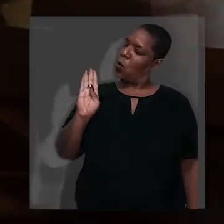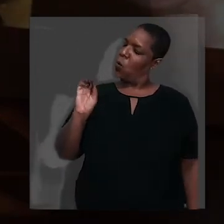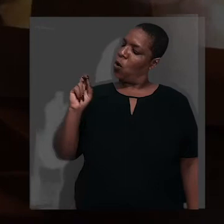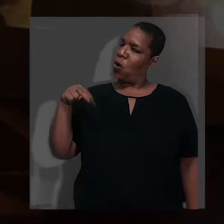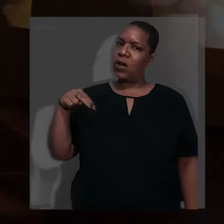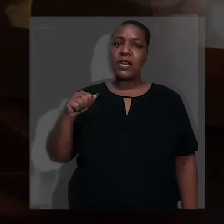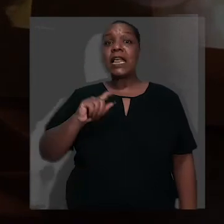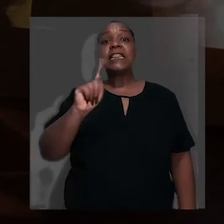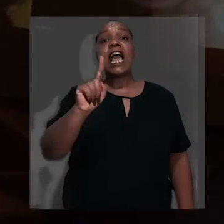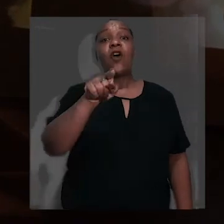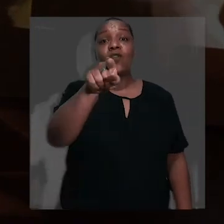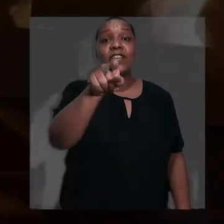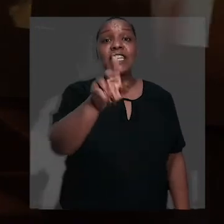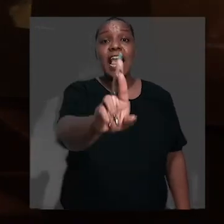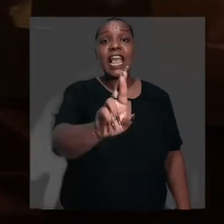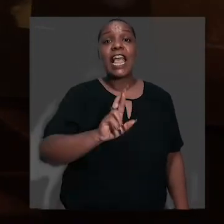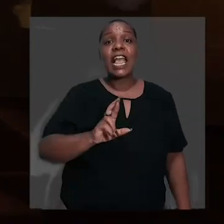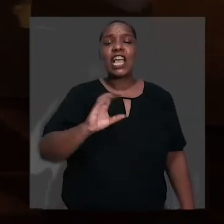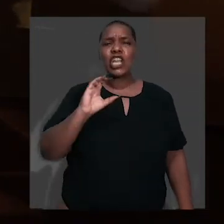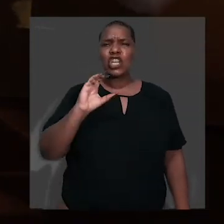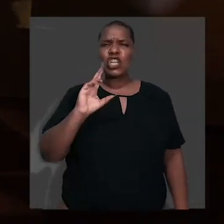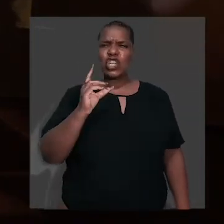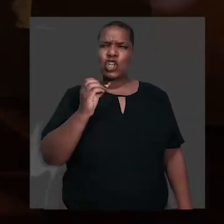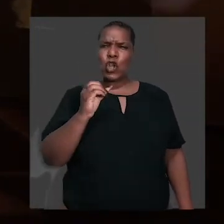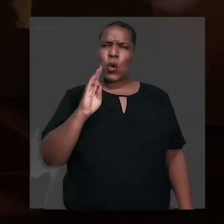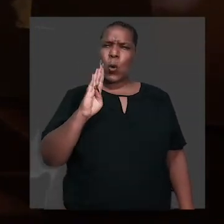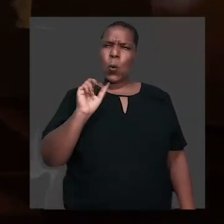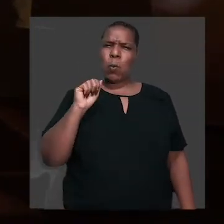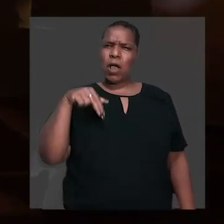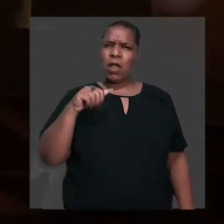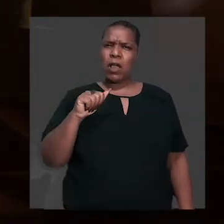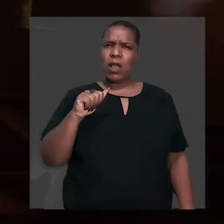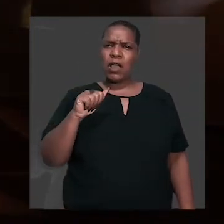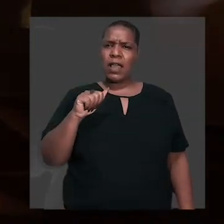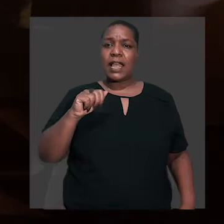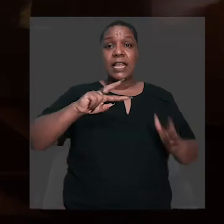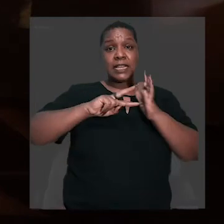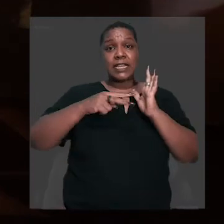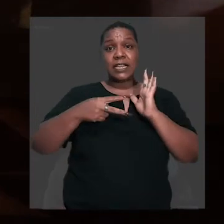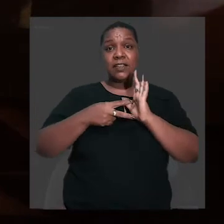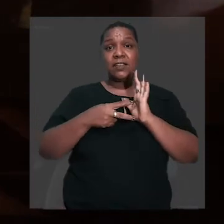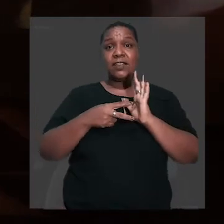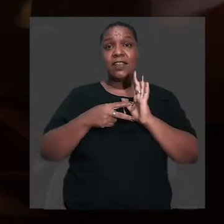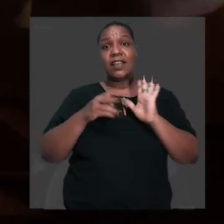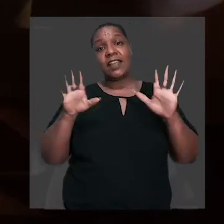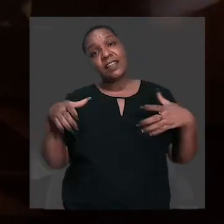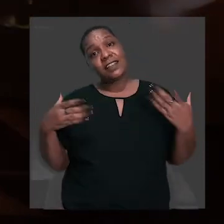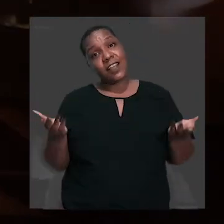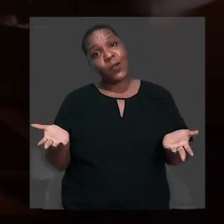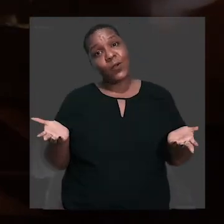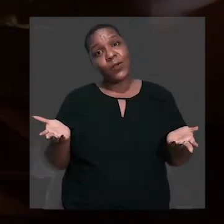Não, você responde Chicoba. Chicoba? Que significa?